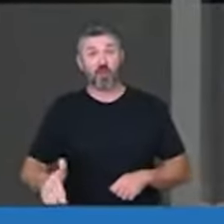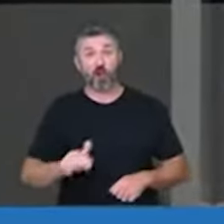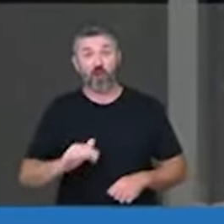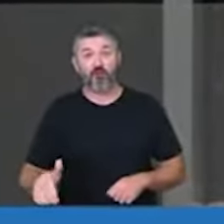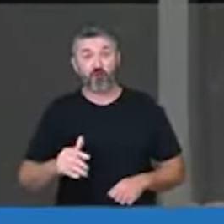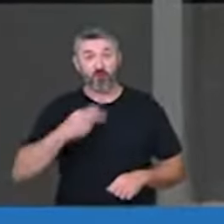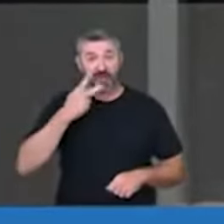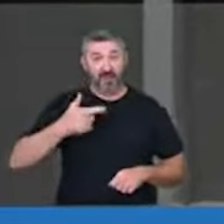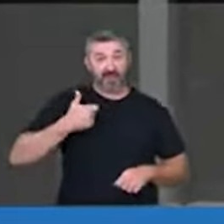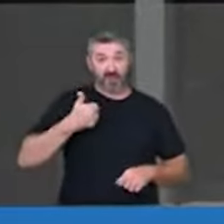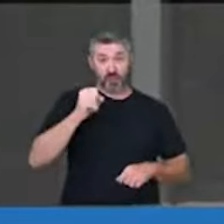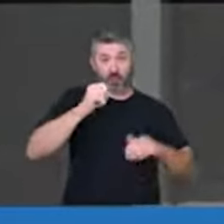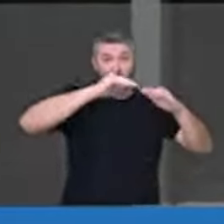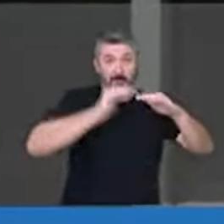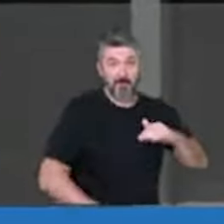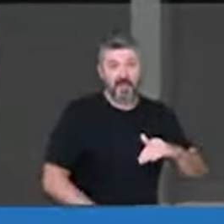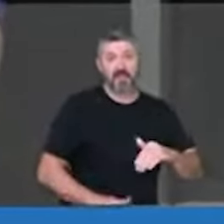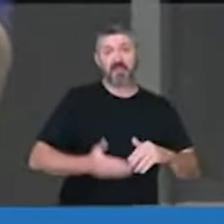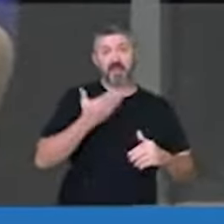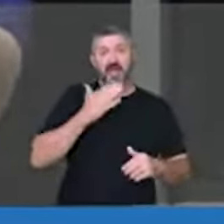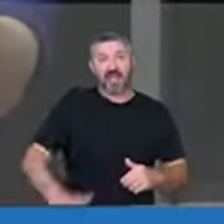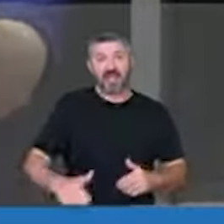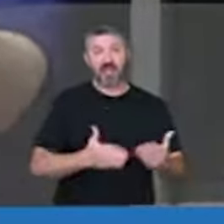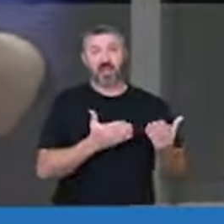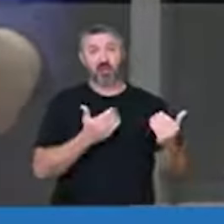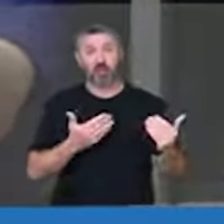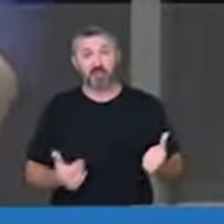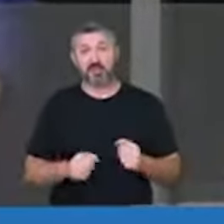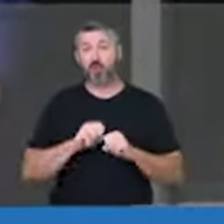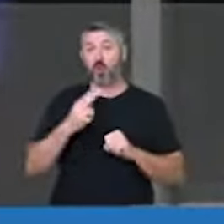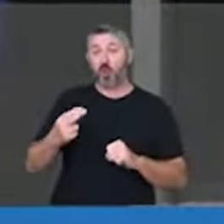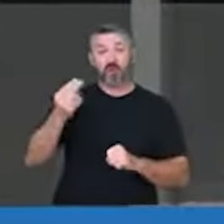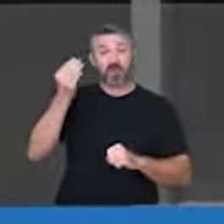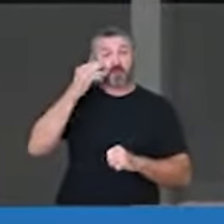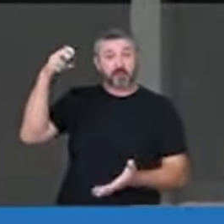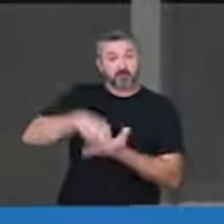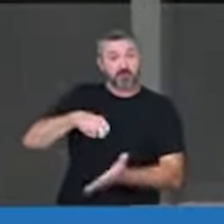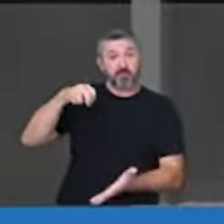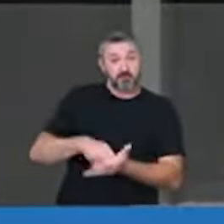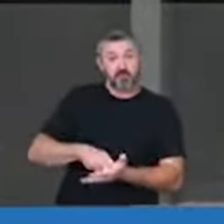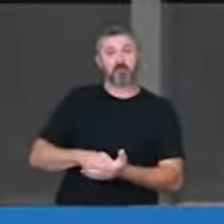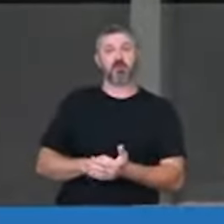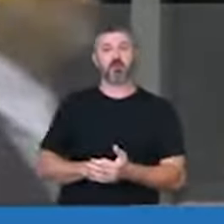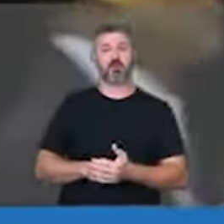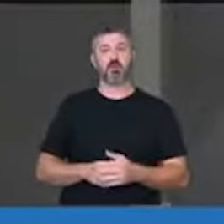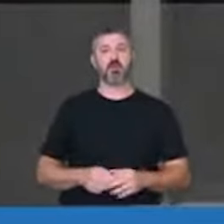idade, crianças e adolescentes, ou então que se procure responsabilizá-los